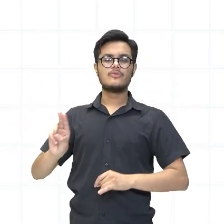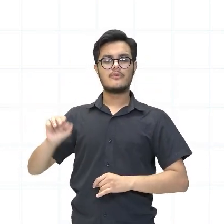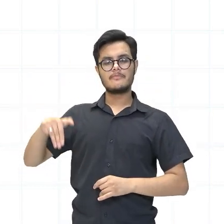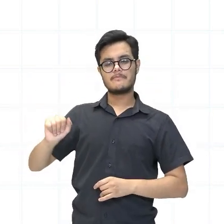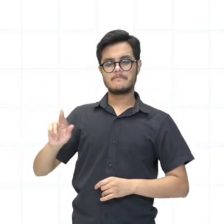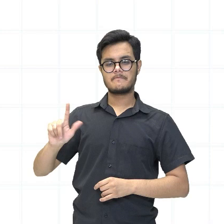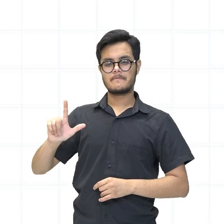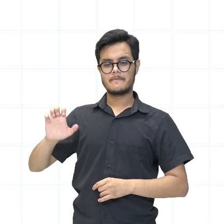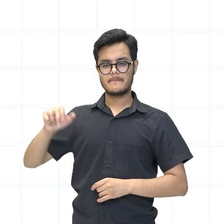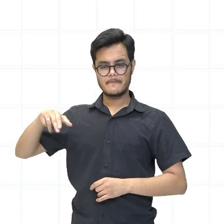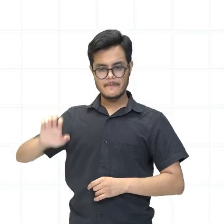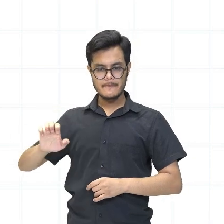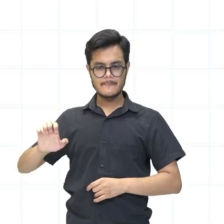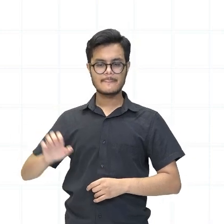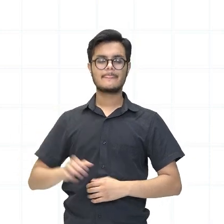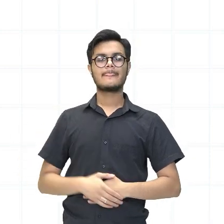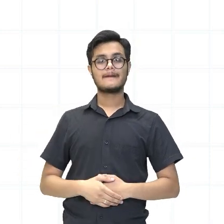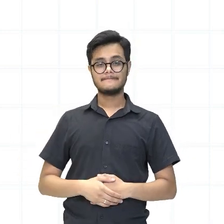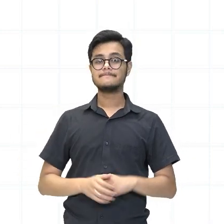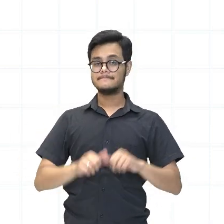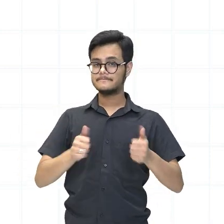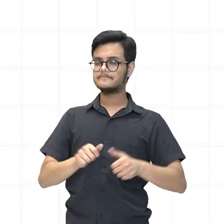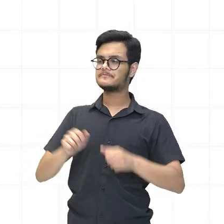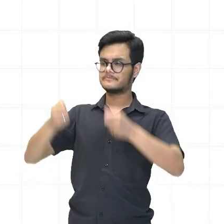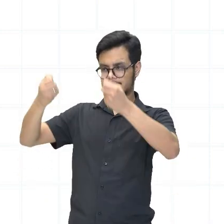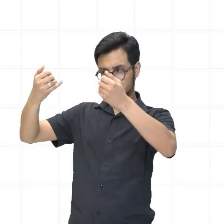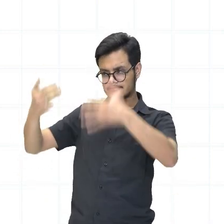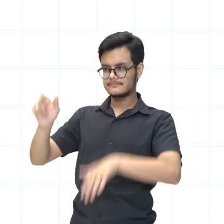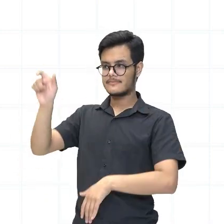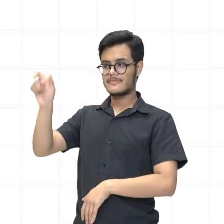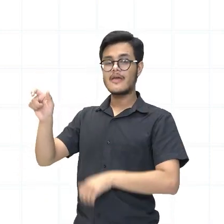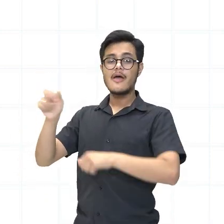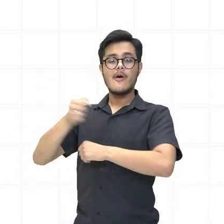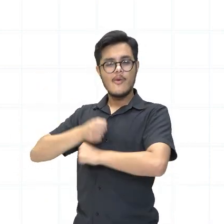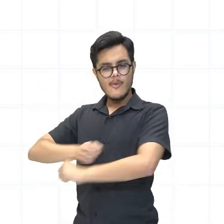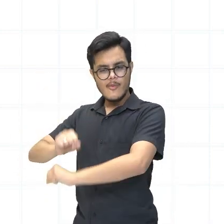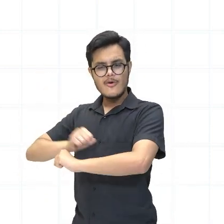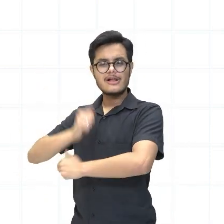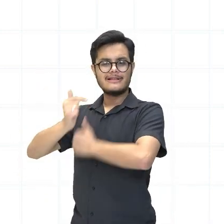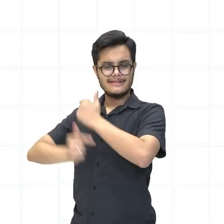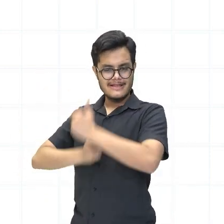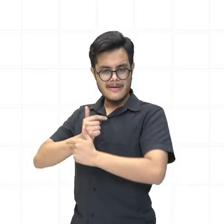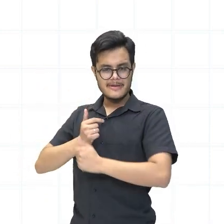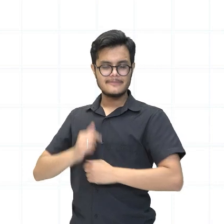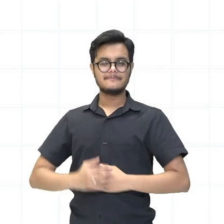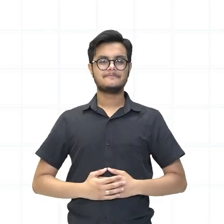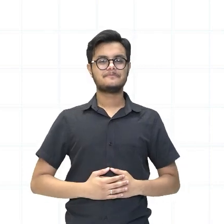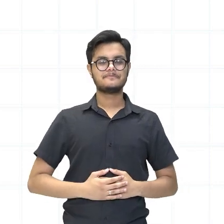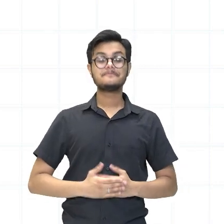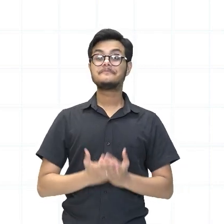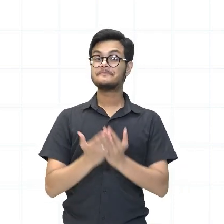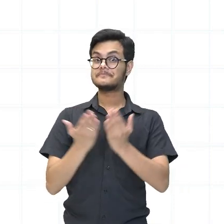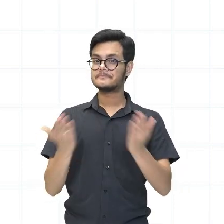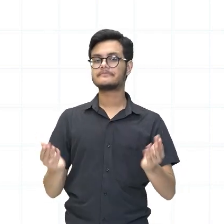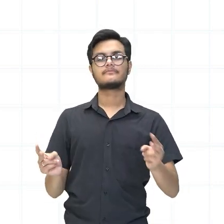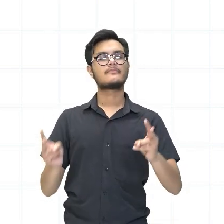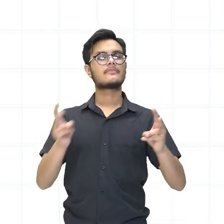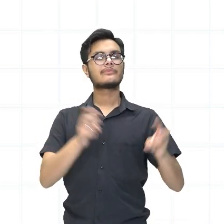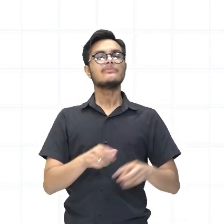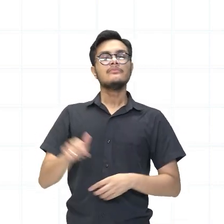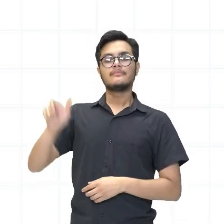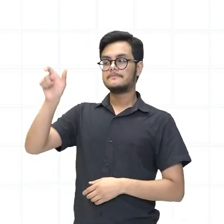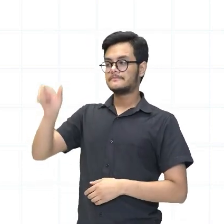Detalha a faxineira Marlene da Conceição, certo? Então percebam que a escolha da